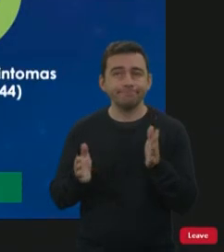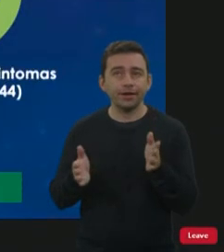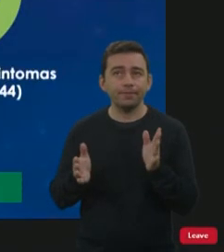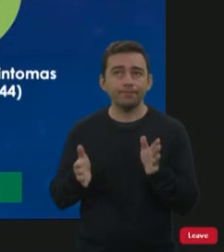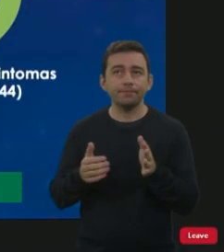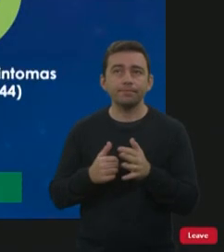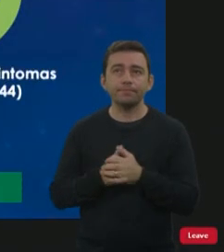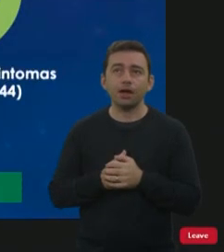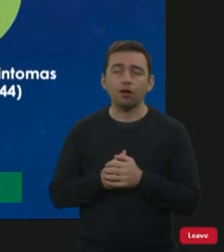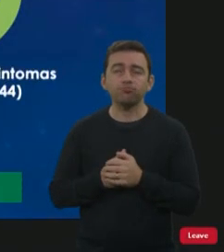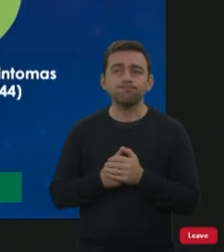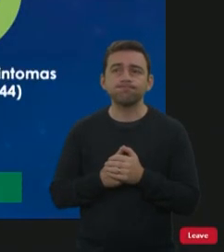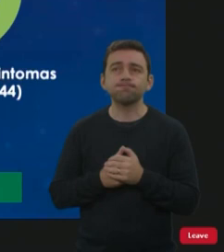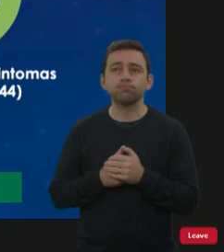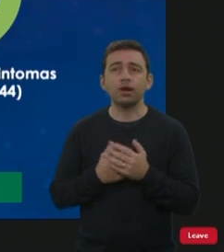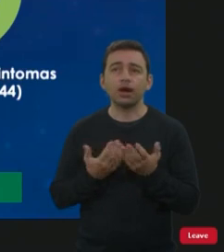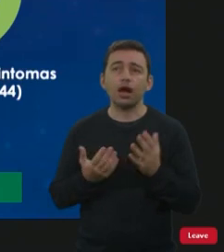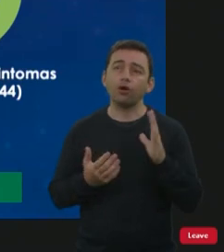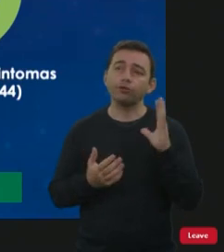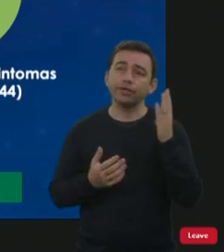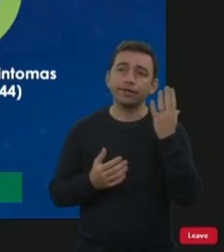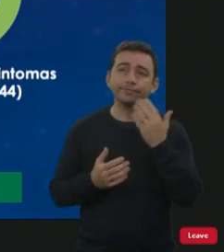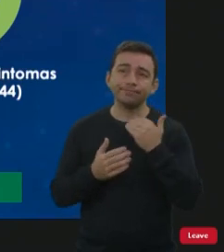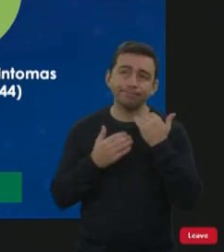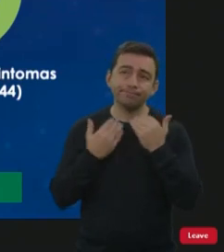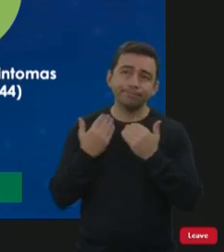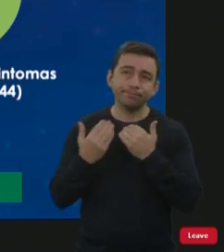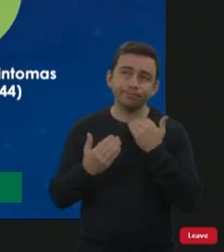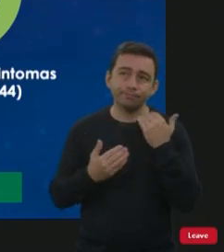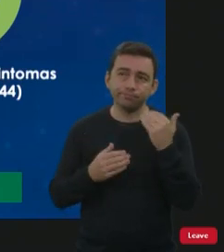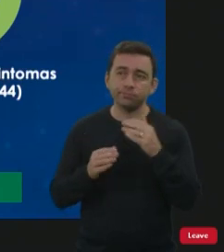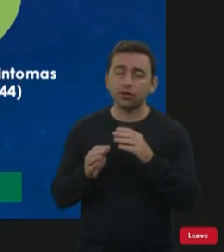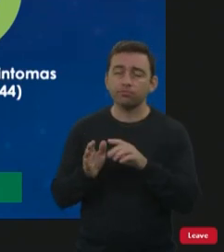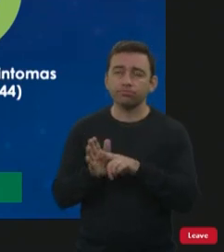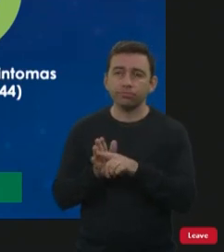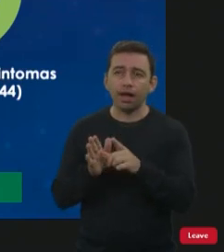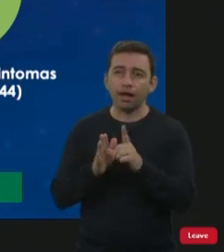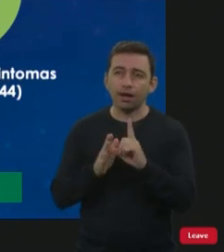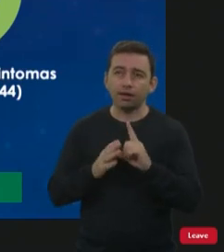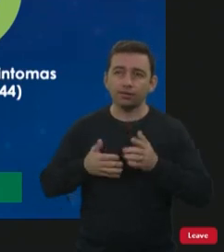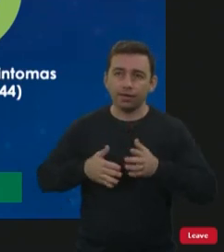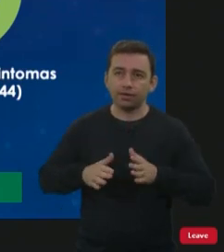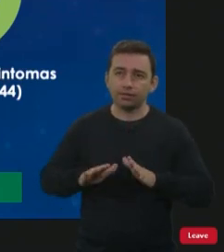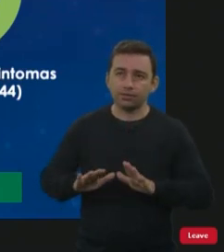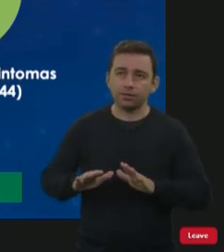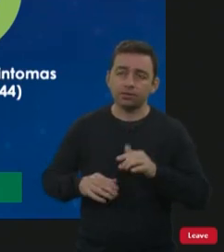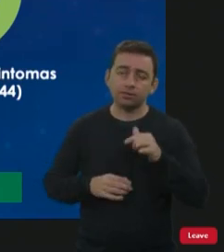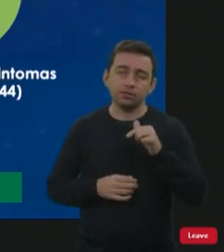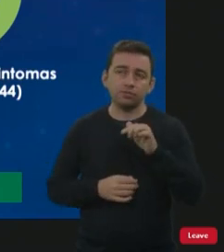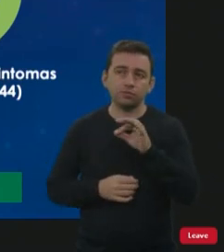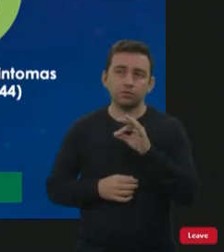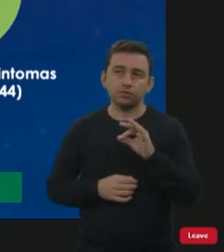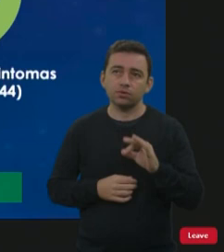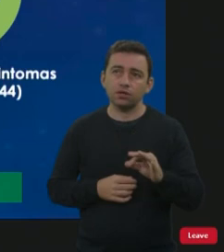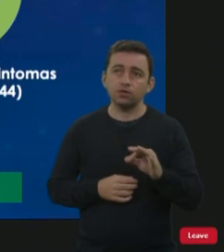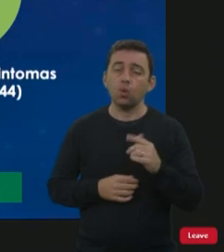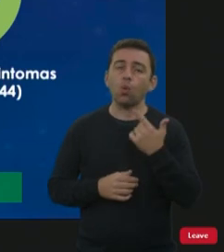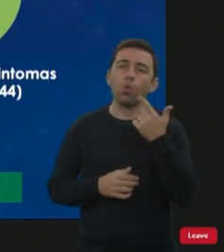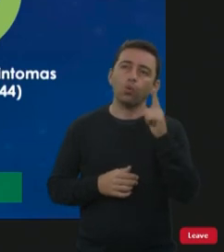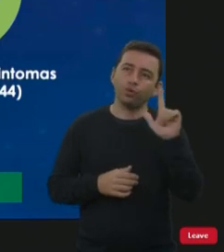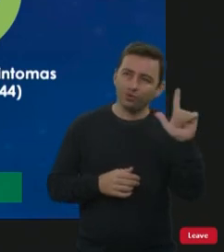a mortalidade nos pacientes diagnosticados via triagem neonatal foi de 7%, enquanto aqueles pacientes